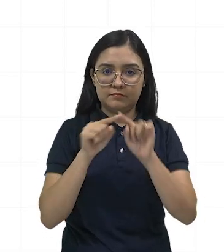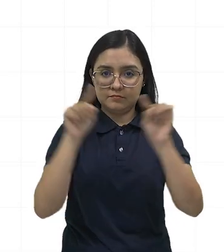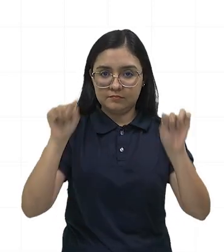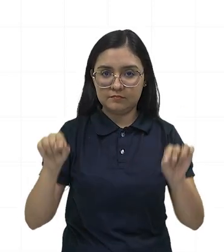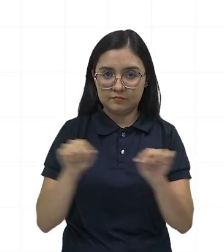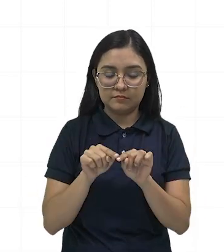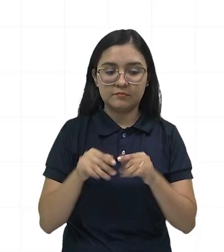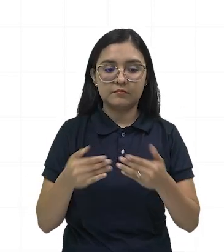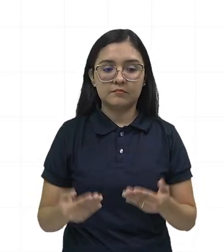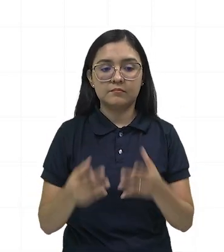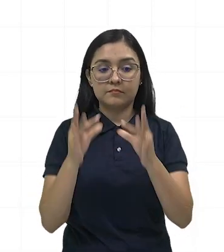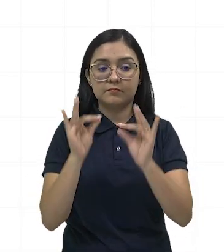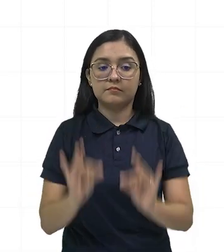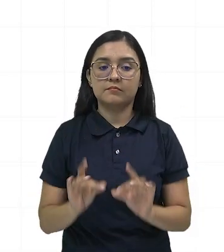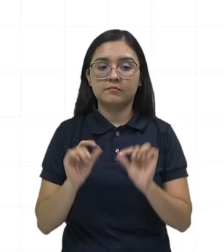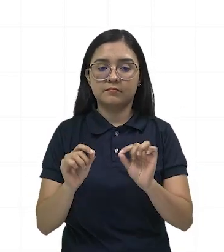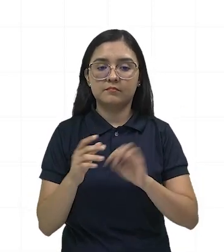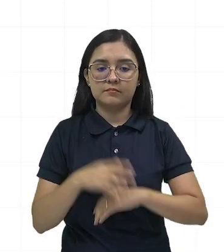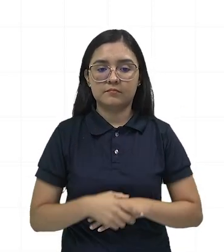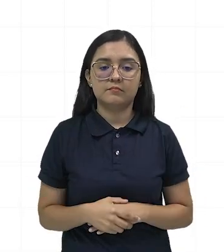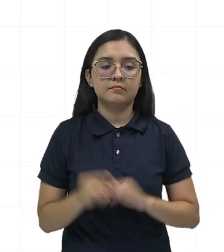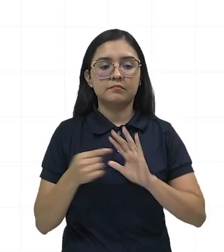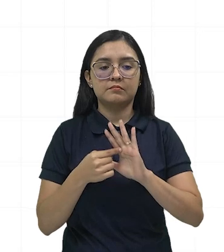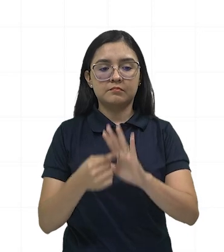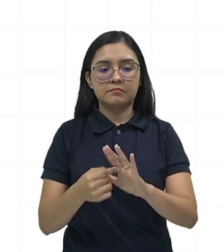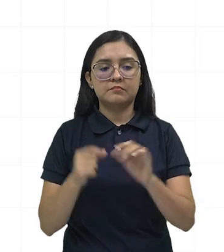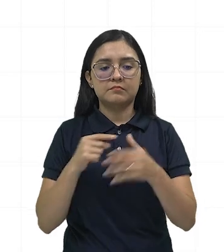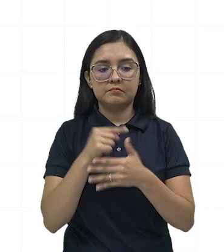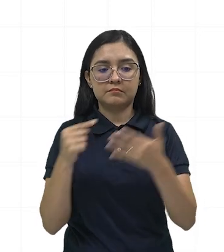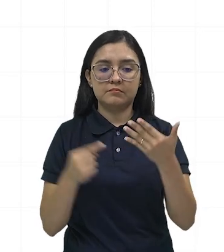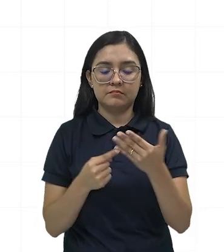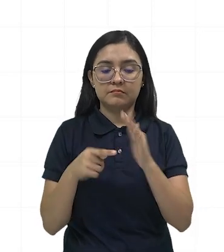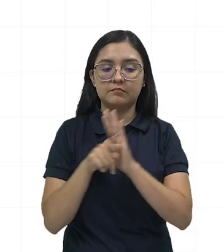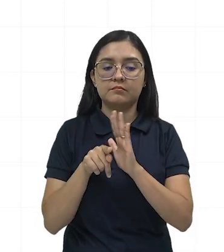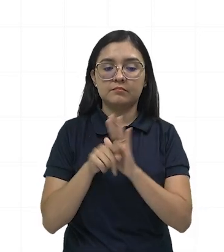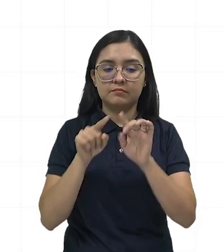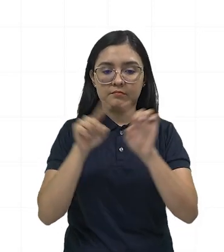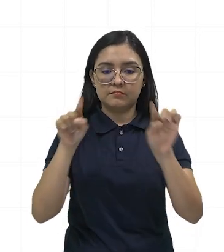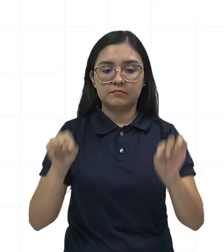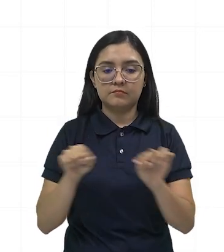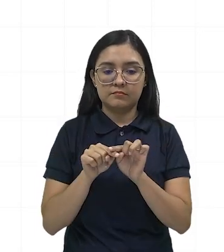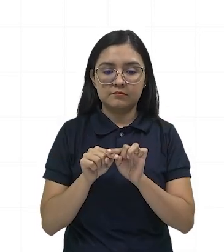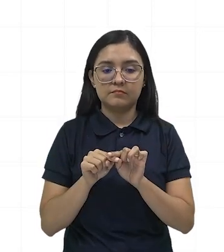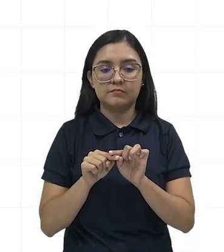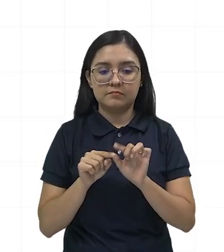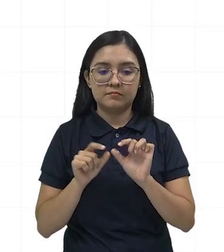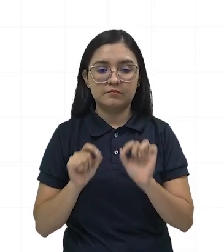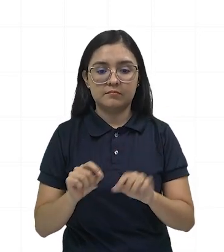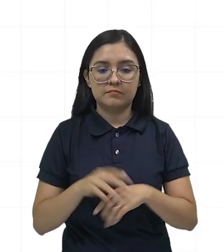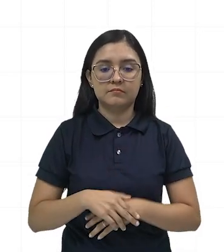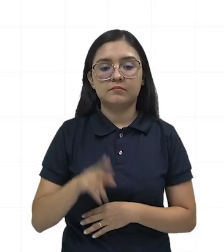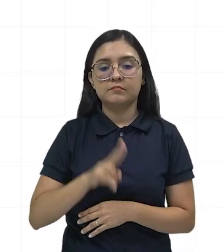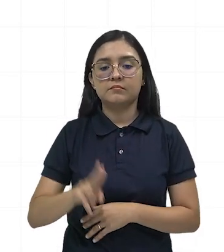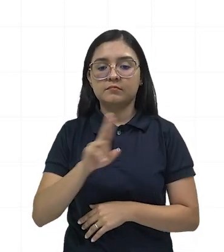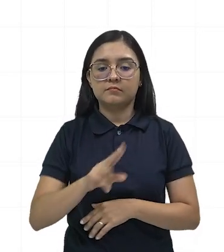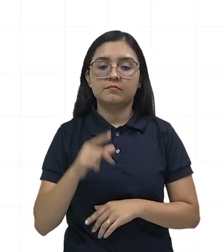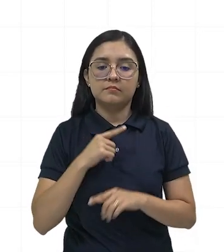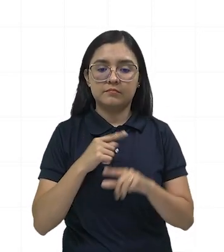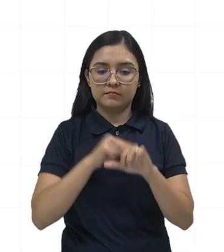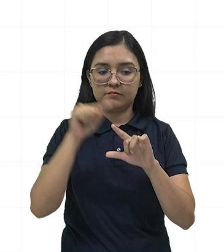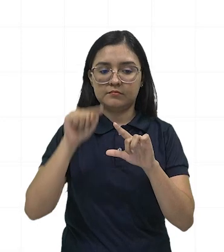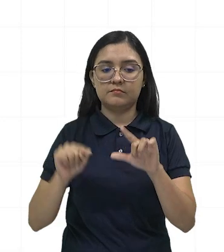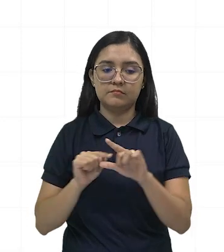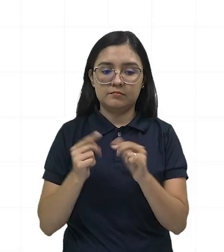quadriláteros. Olha o detalhamento. Demonstração de propriedades dos quadriláteros